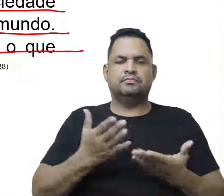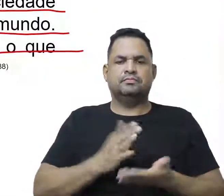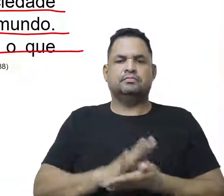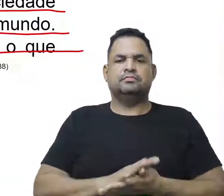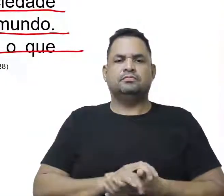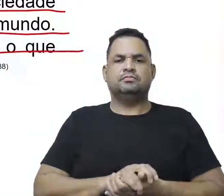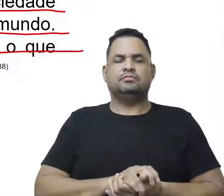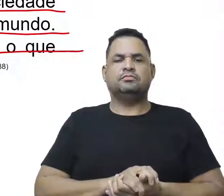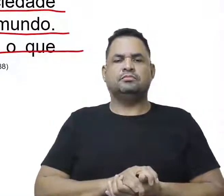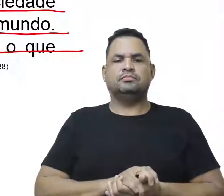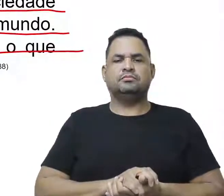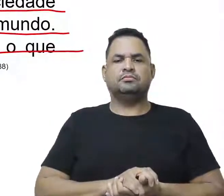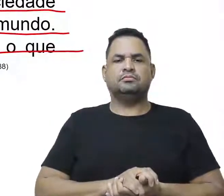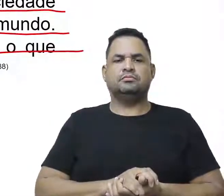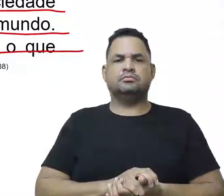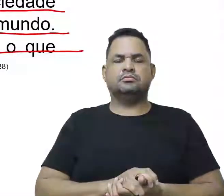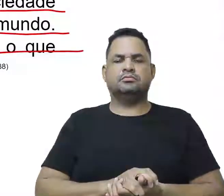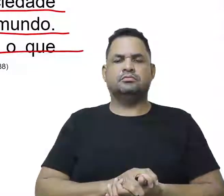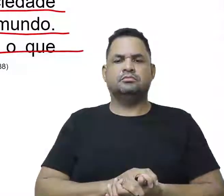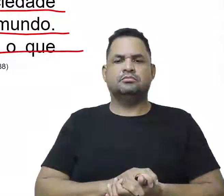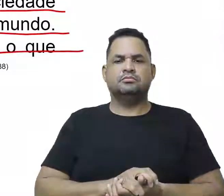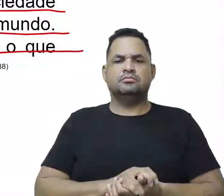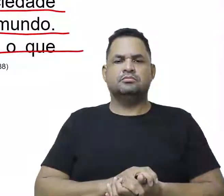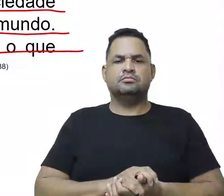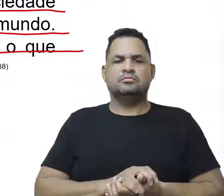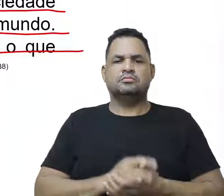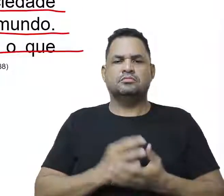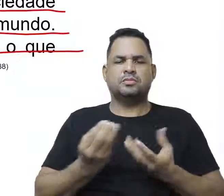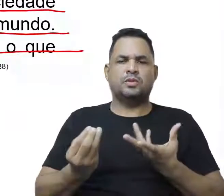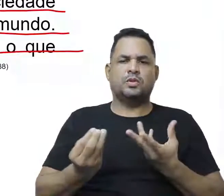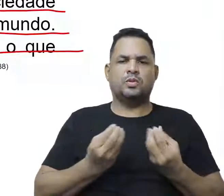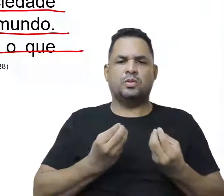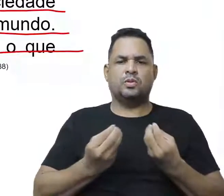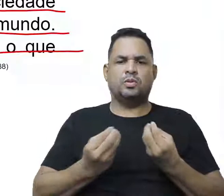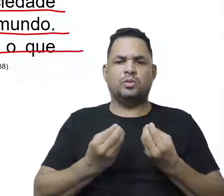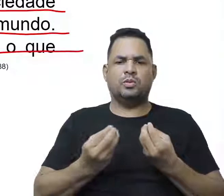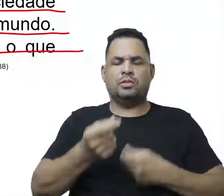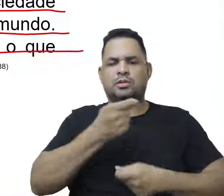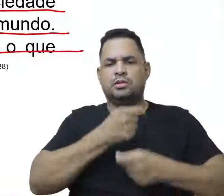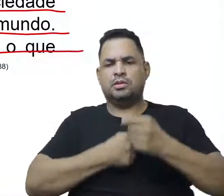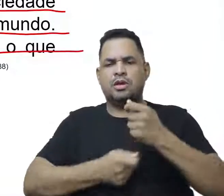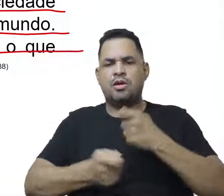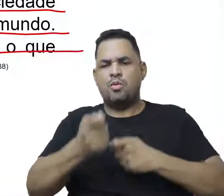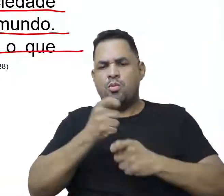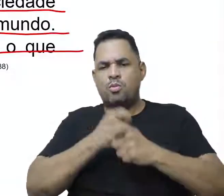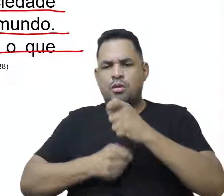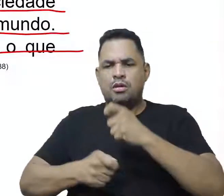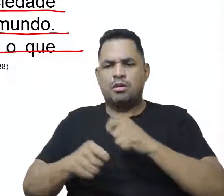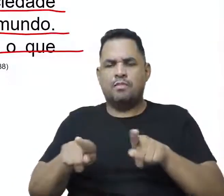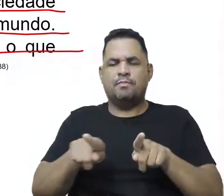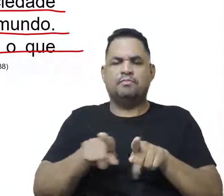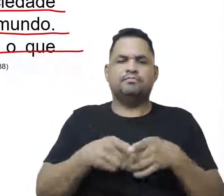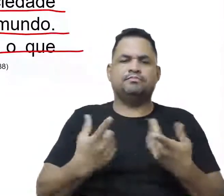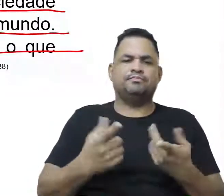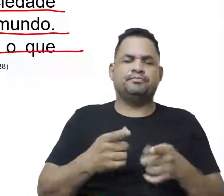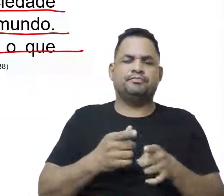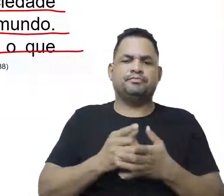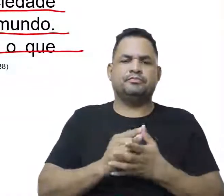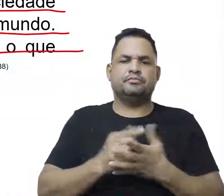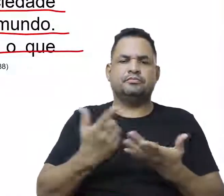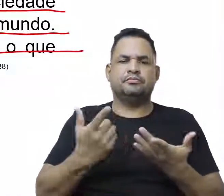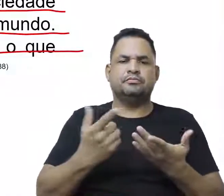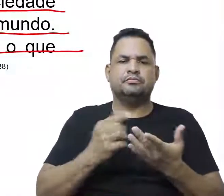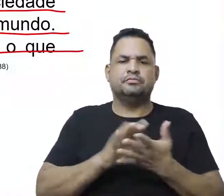veio uma transformação no modo da economia na economia e